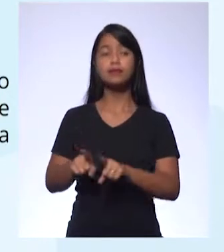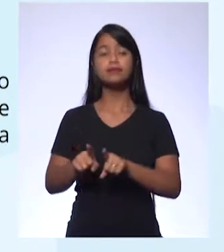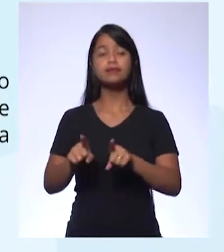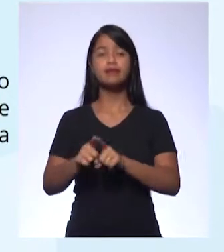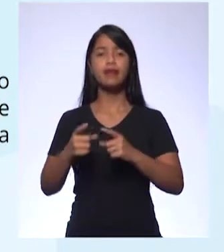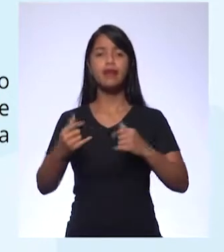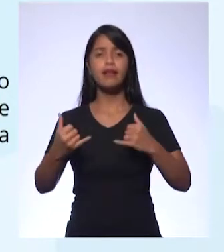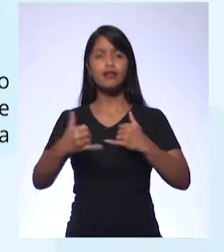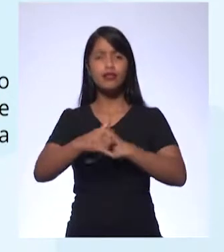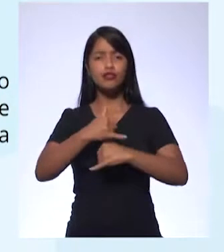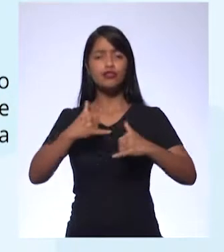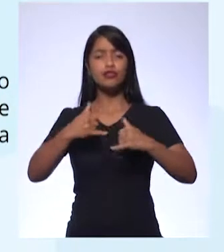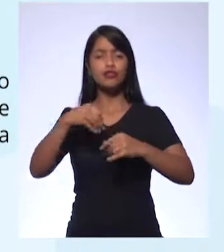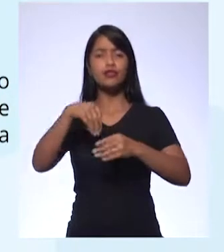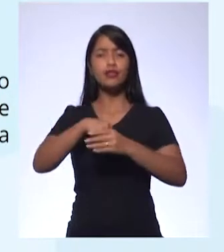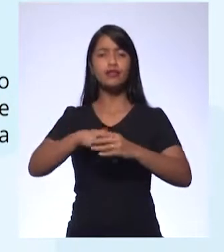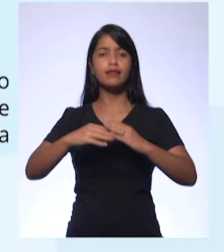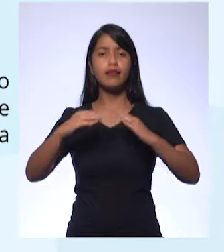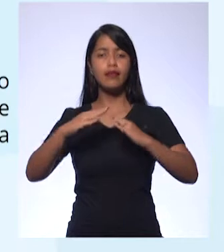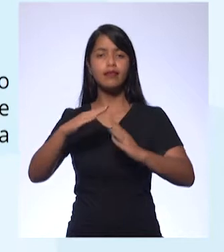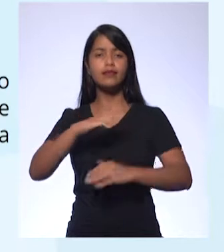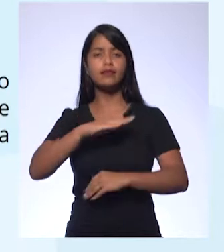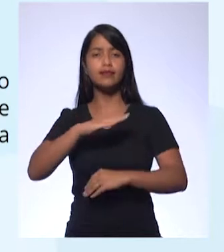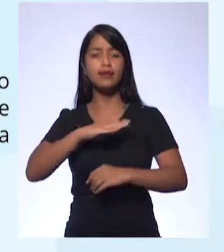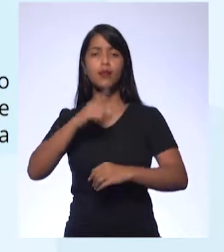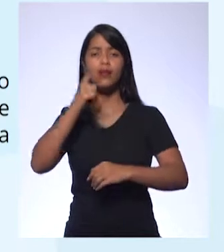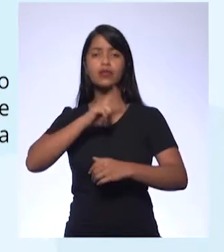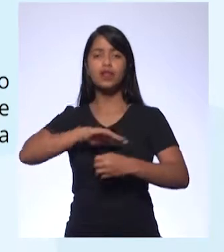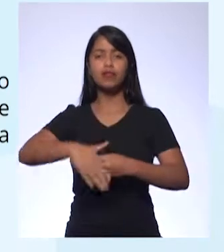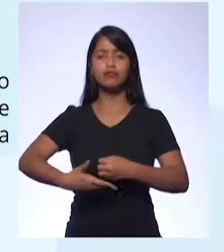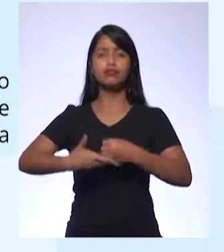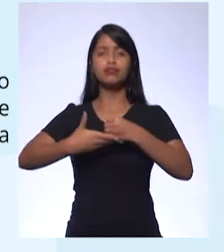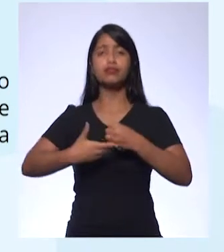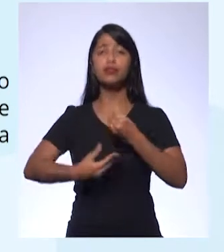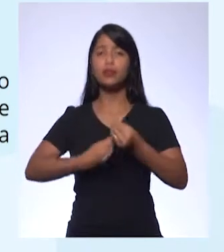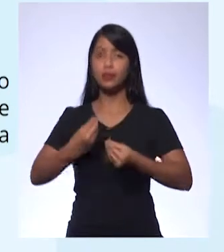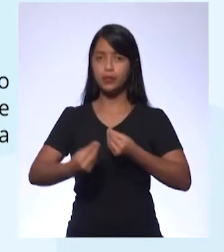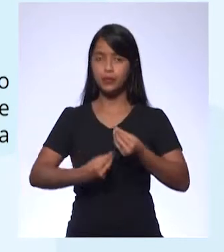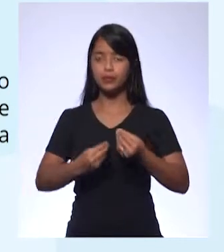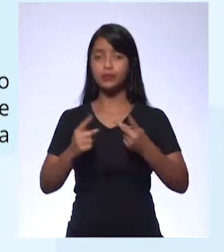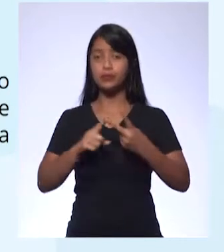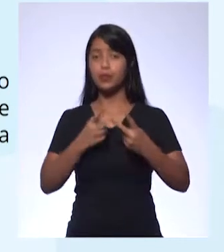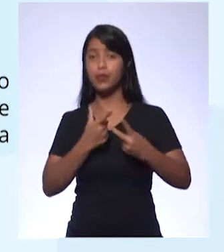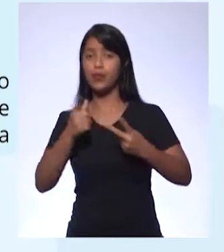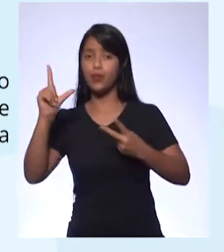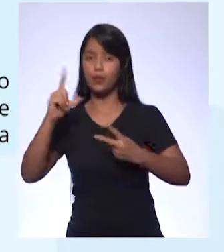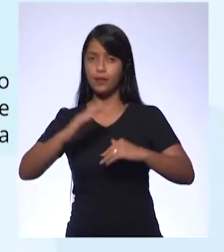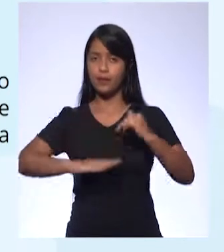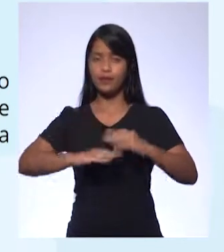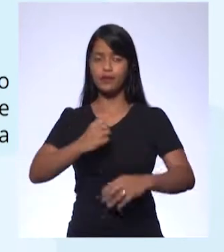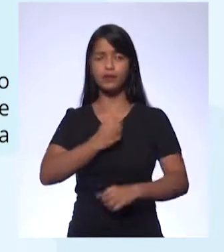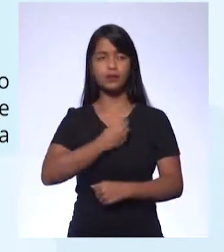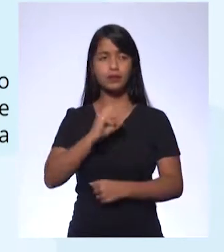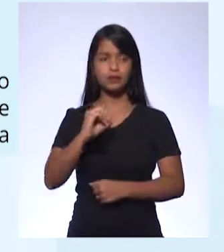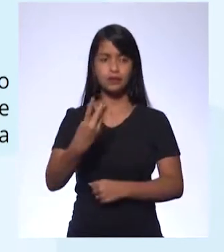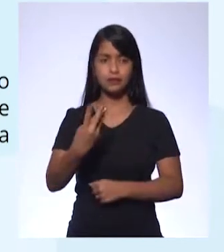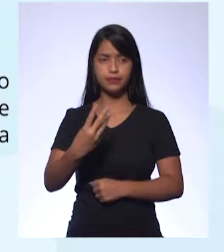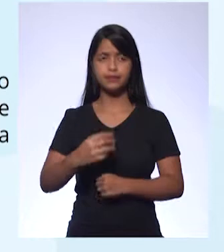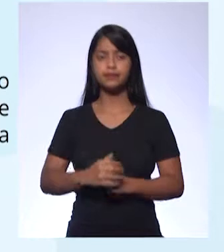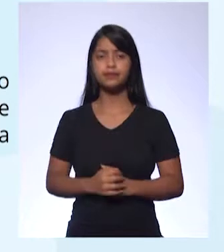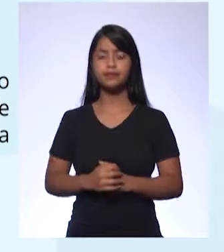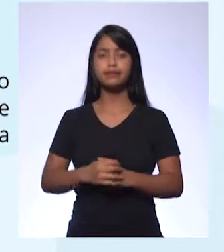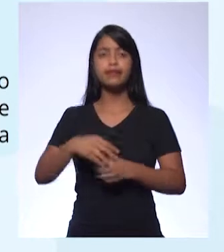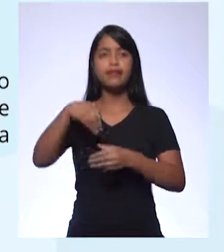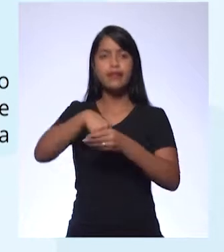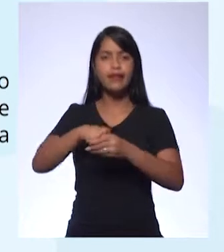em relação aos princípios da sustentabilidade. E a outra habilidade, que é a 03, classificar